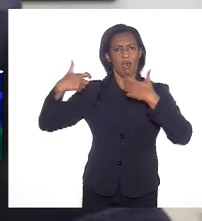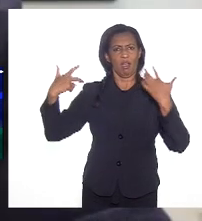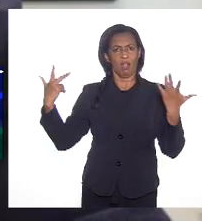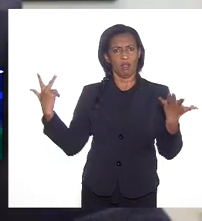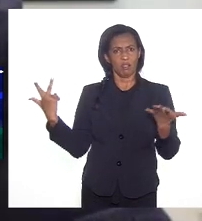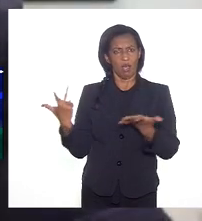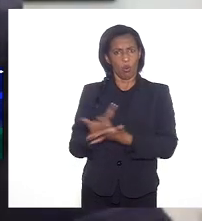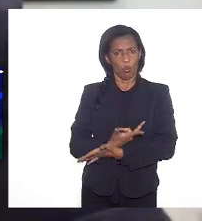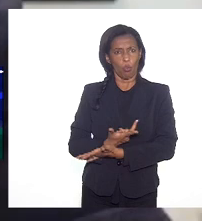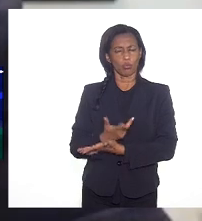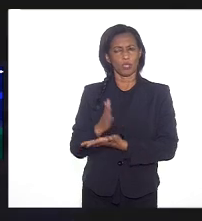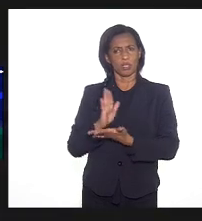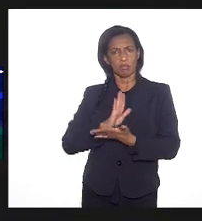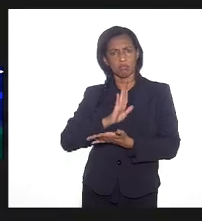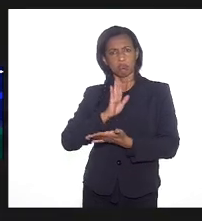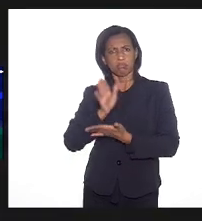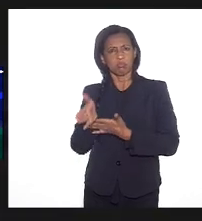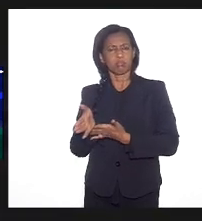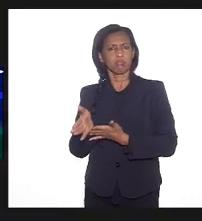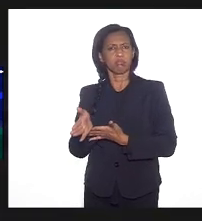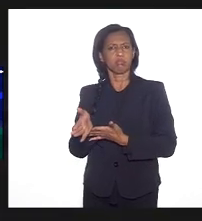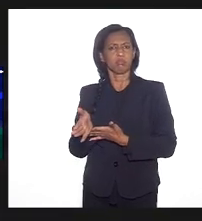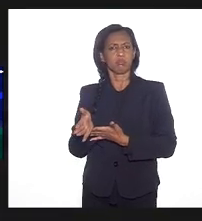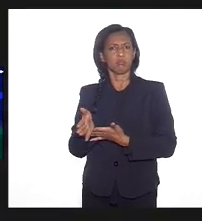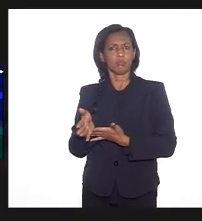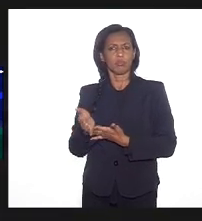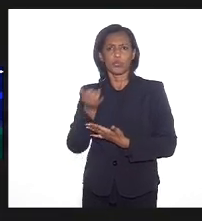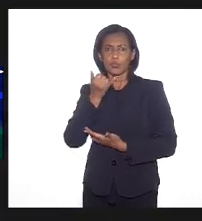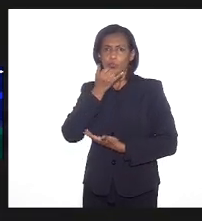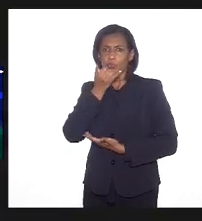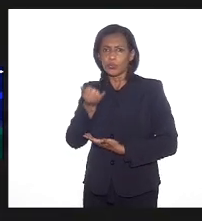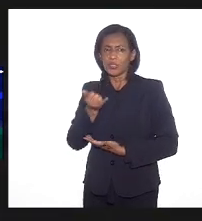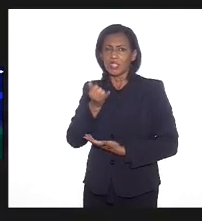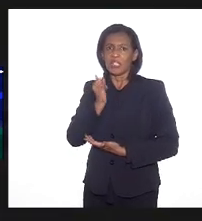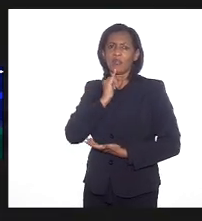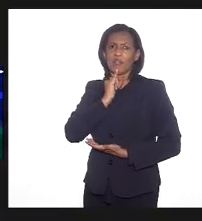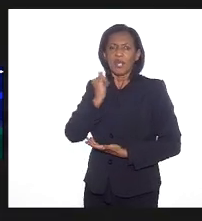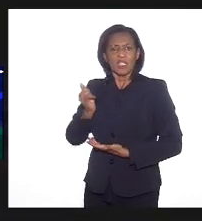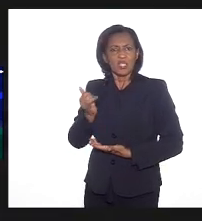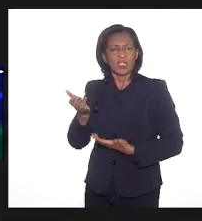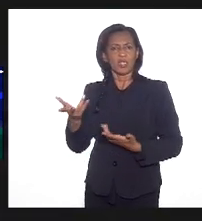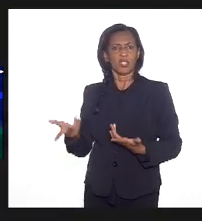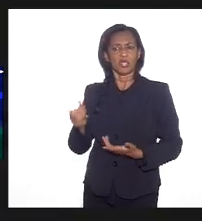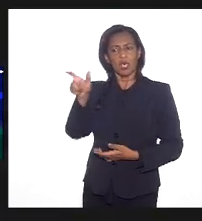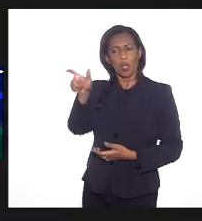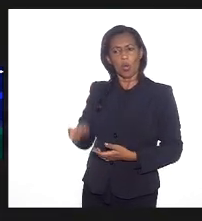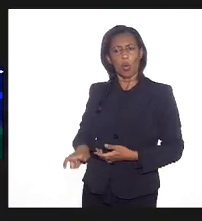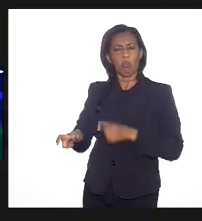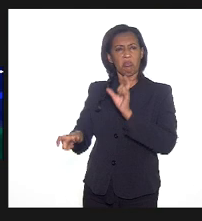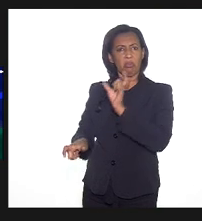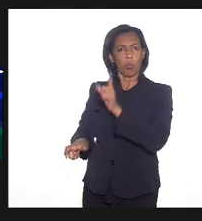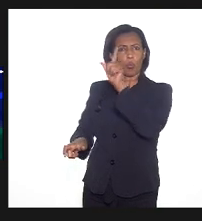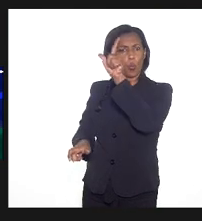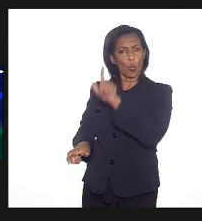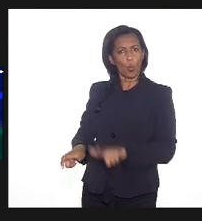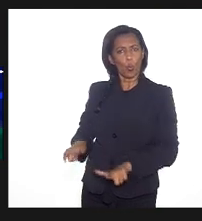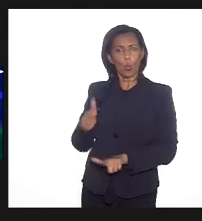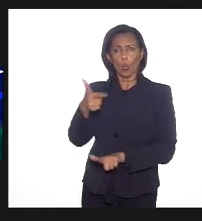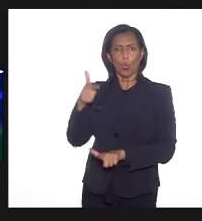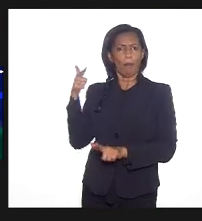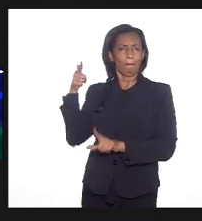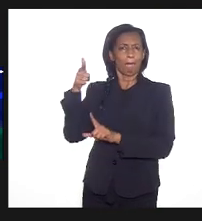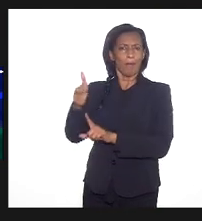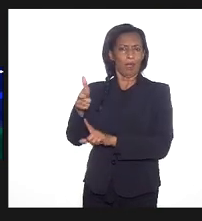descambado para esse tipo de incidente infeliz que seria um inocente ser atingido, alvejado, isso nunca